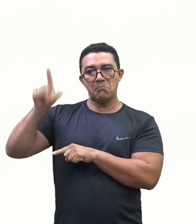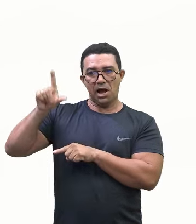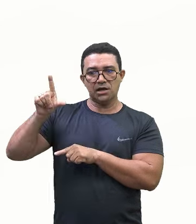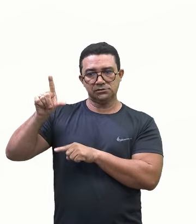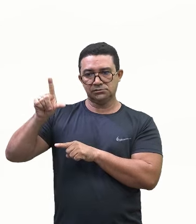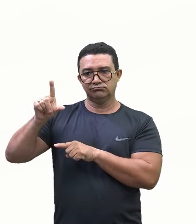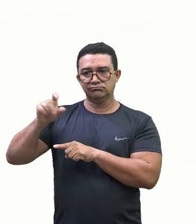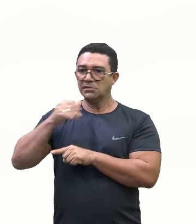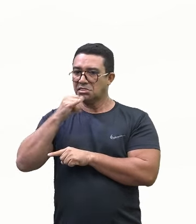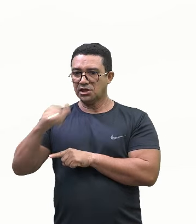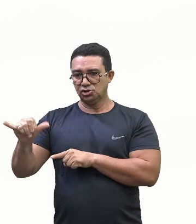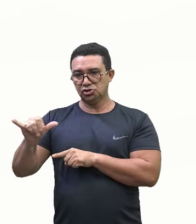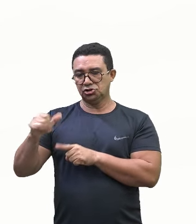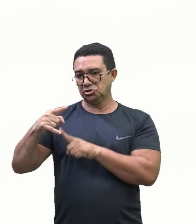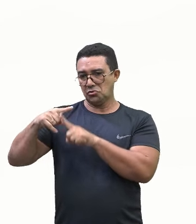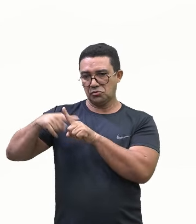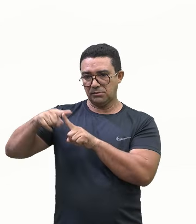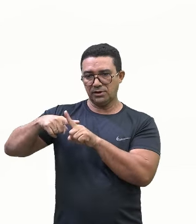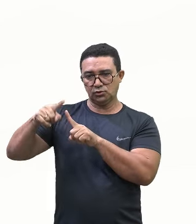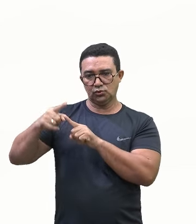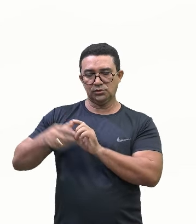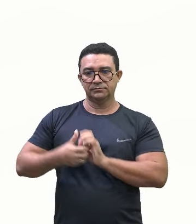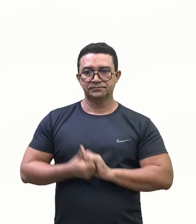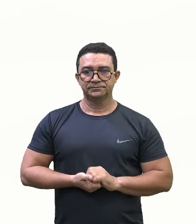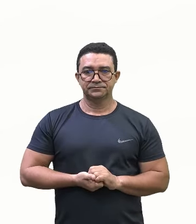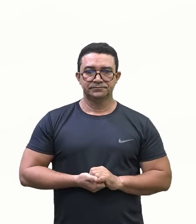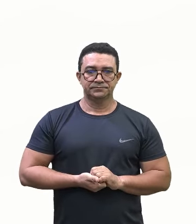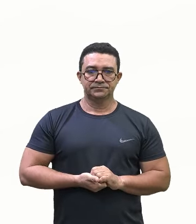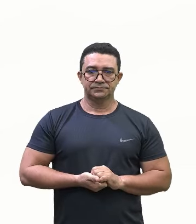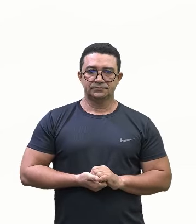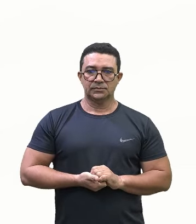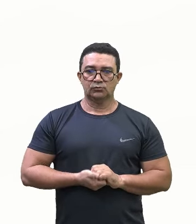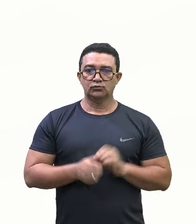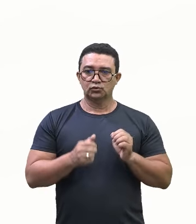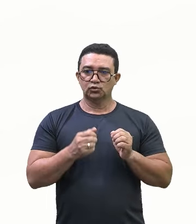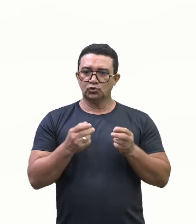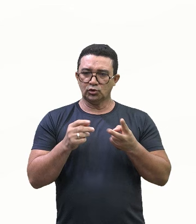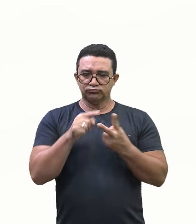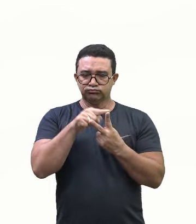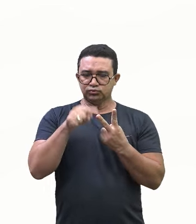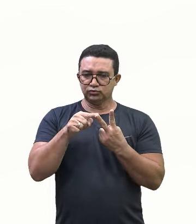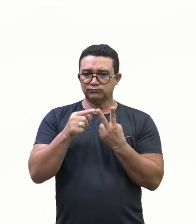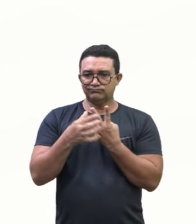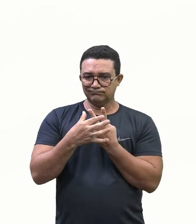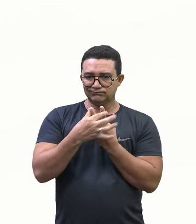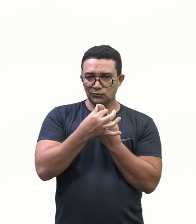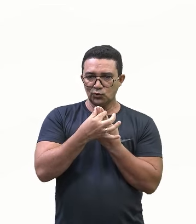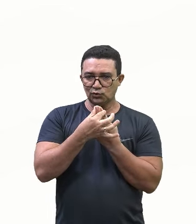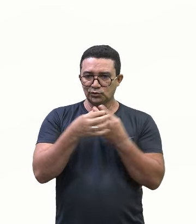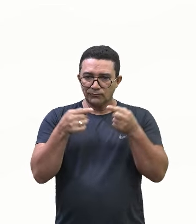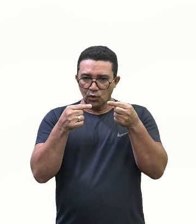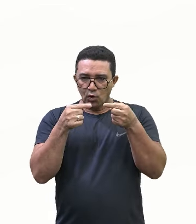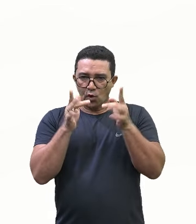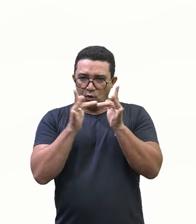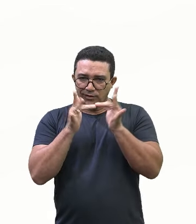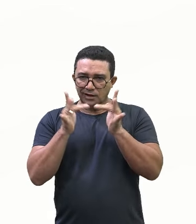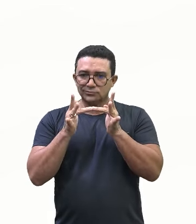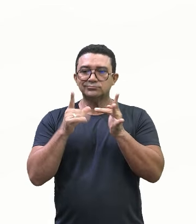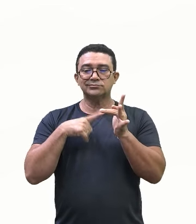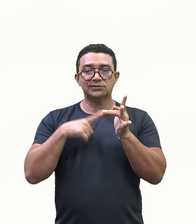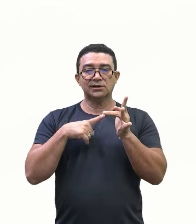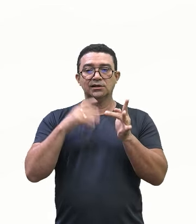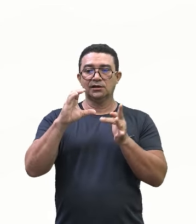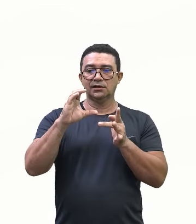tem menos energia. O que vai acontecer quando eles entram em contato é que vai ocorrer um processo de